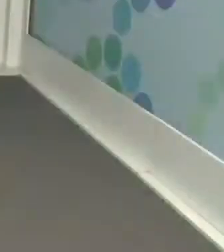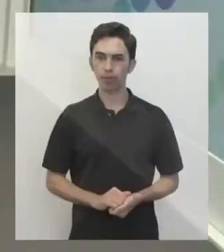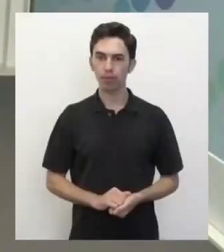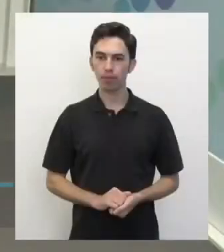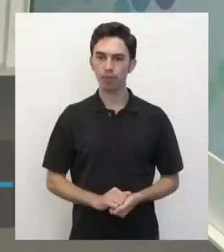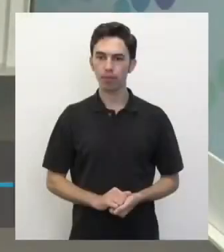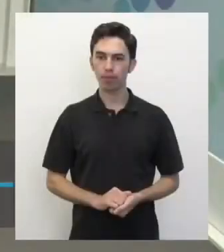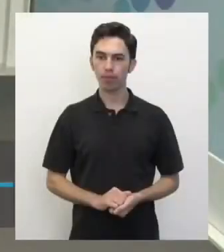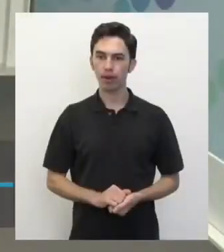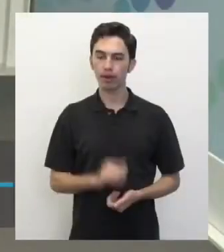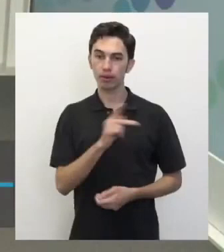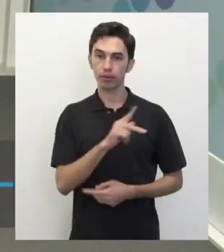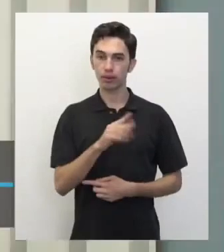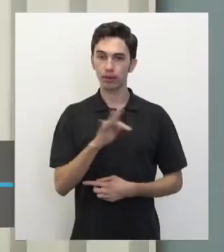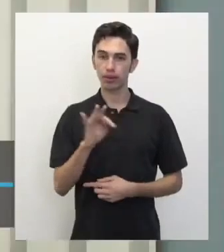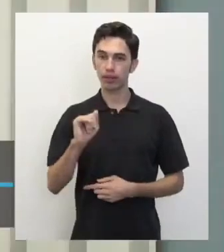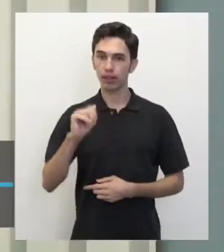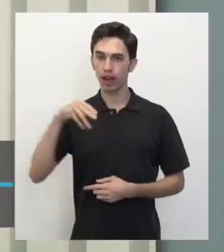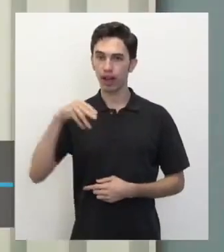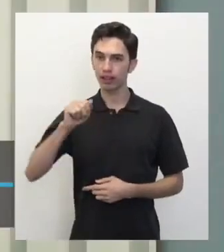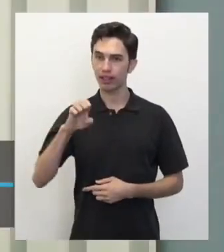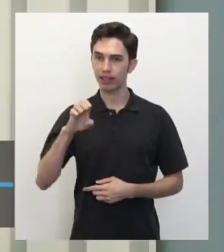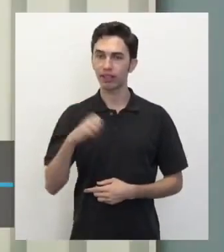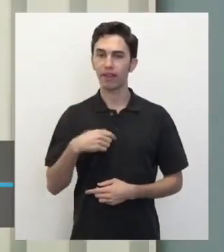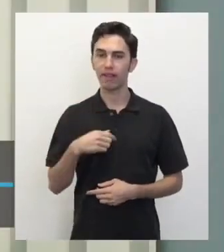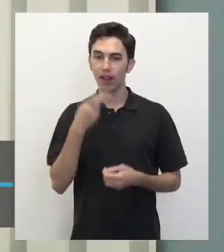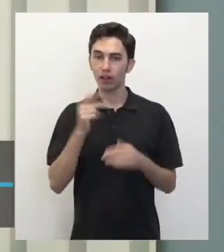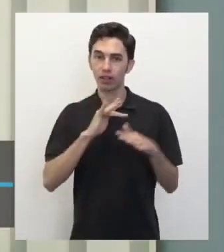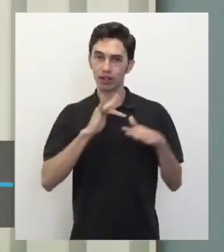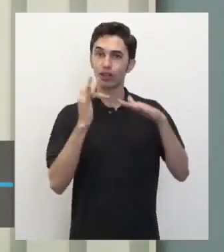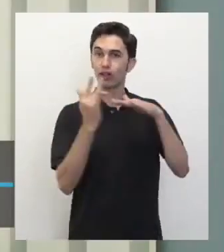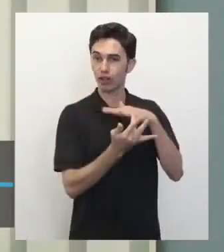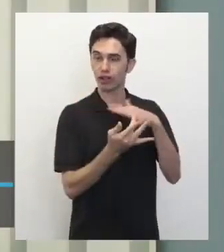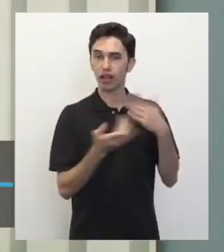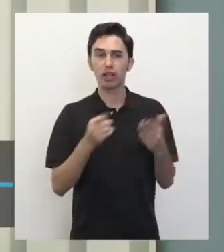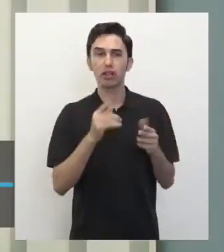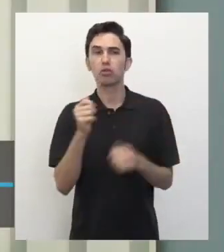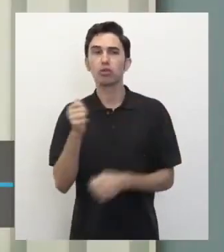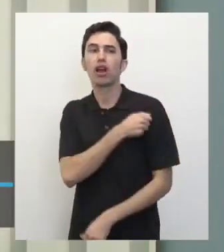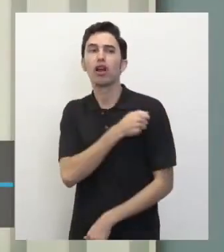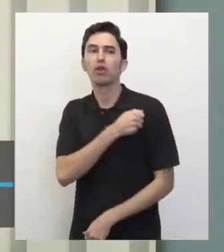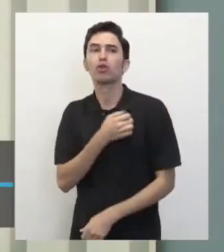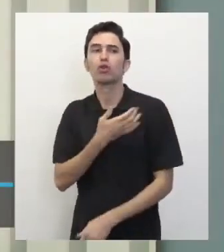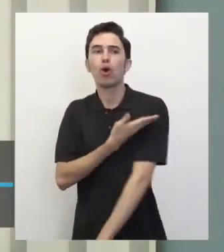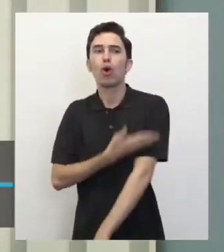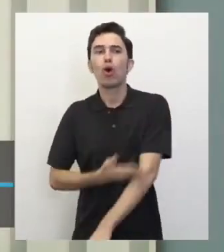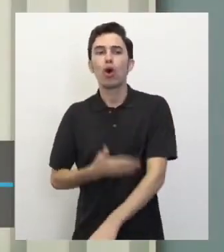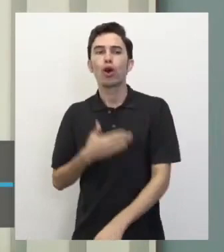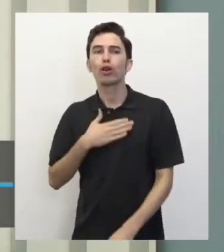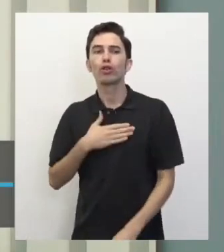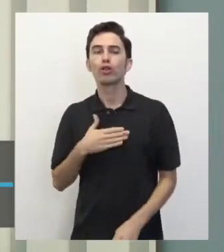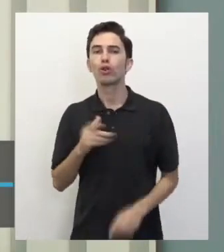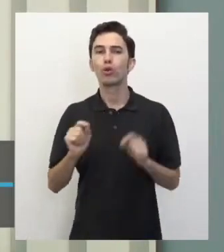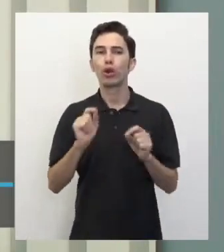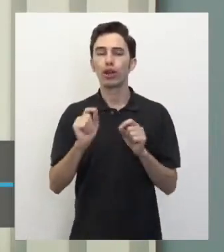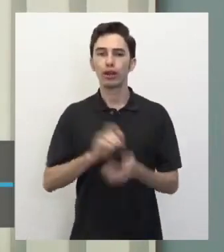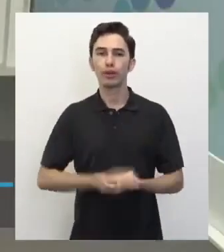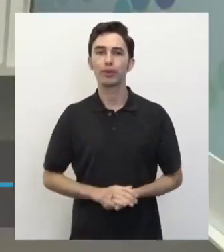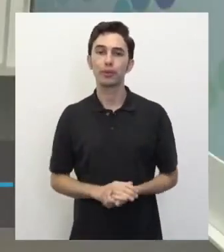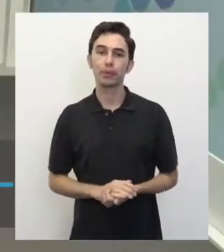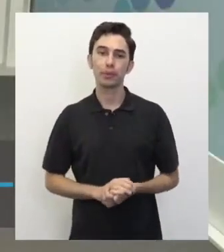A professora Tayana disse que gosta muito de se informar pelas redes sociais. E os nossos alunos, professora, eles se informam por jornais? Eles leem? Costumam ler